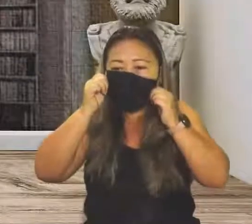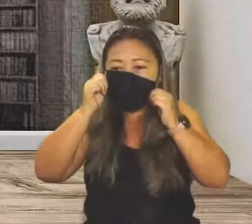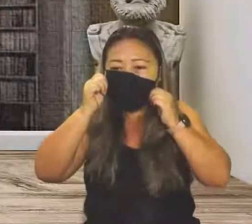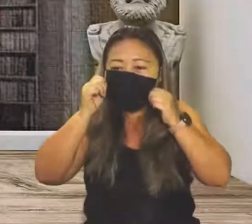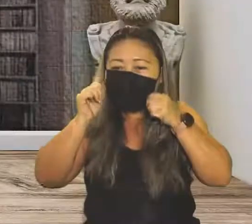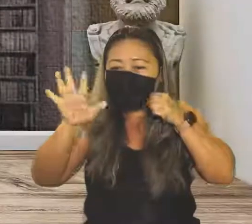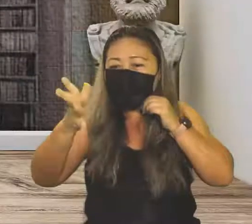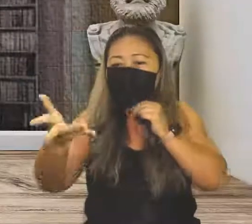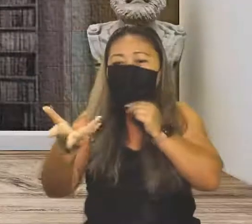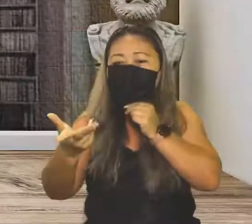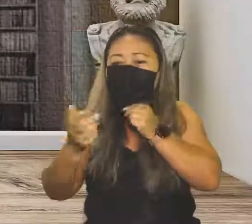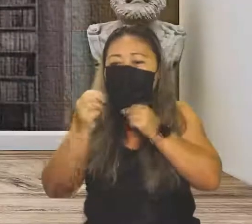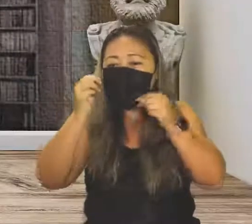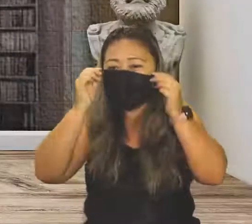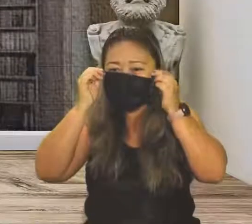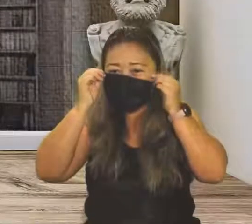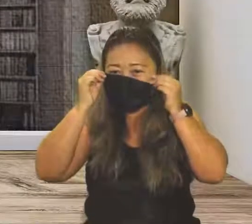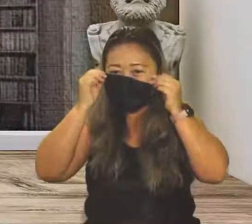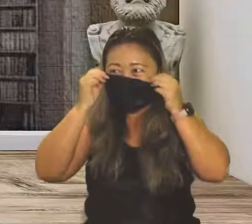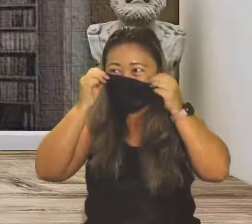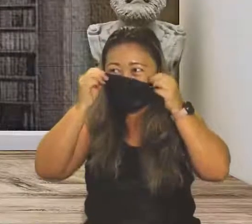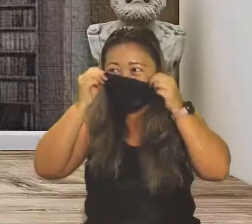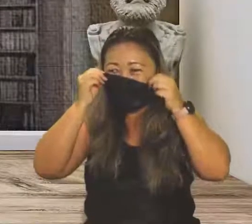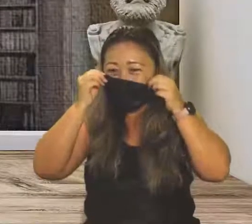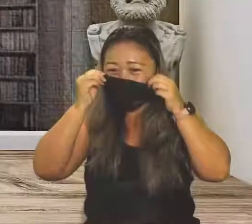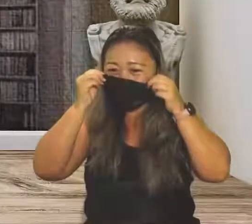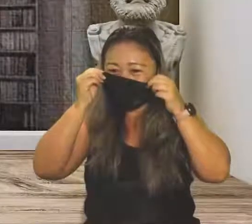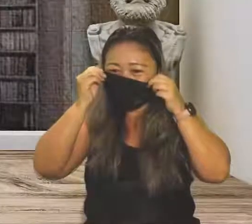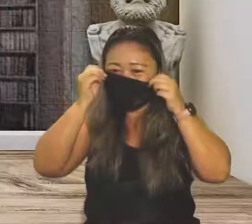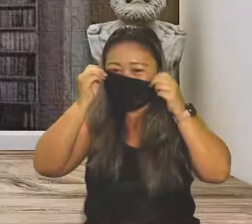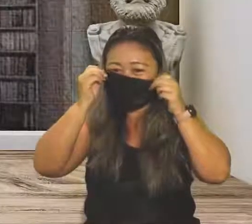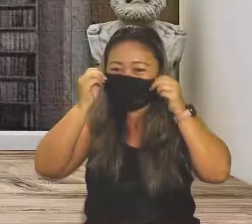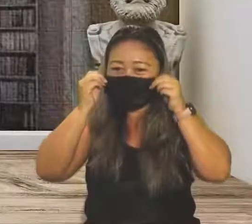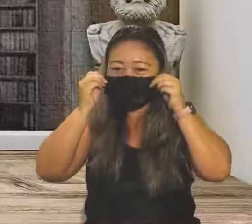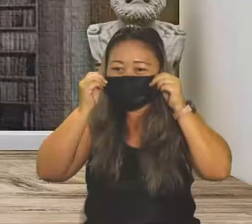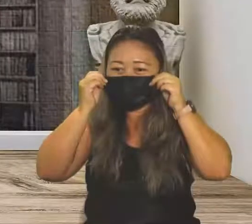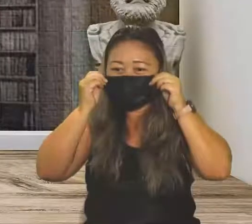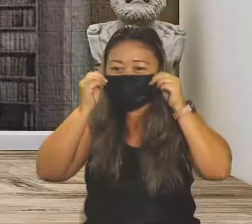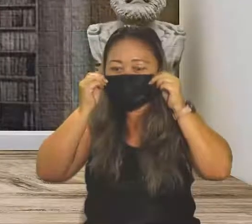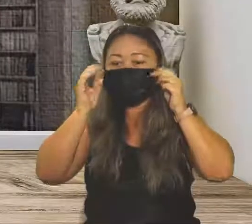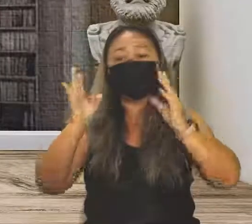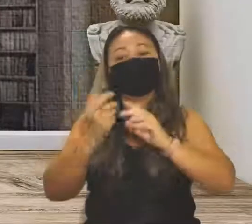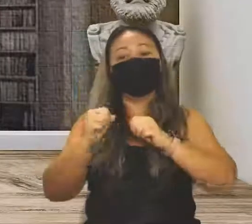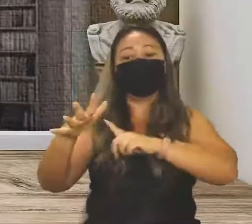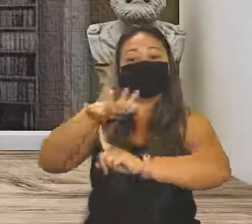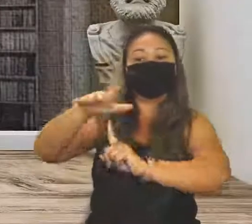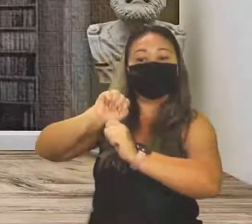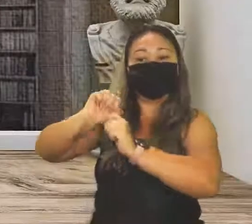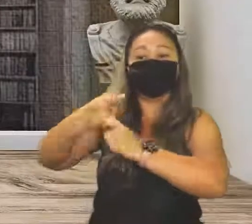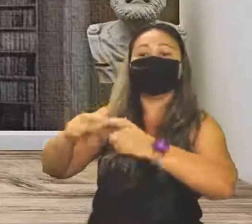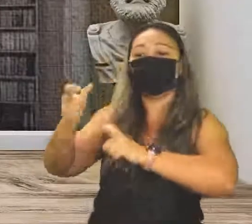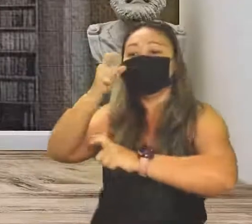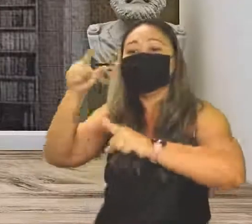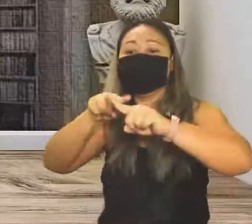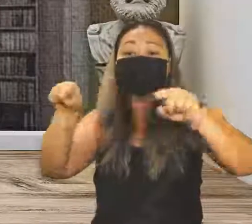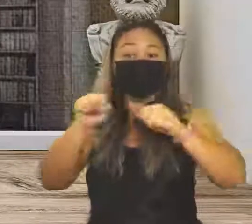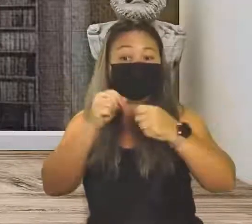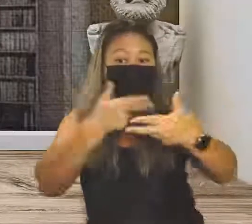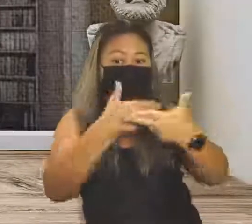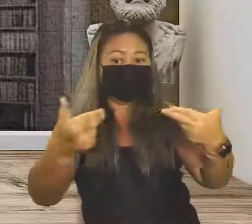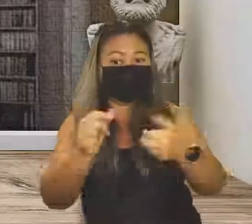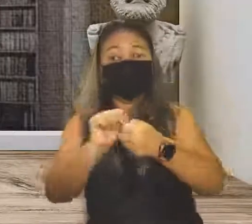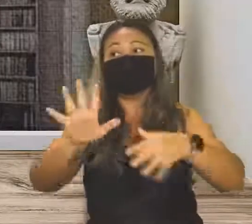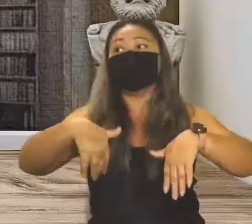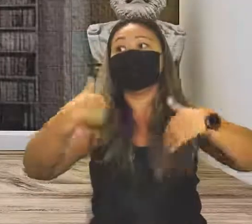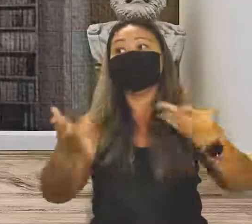maravilhoso os tipos de conhecimento? Ele está em nosso meio, no dia a dia. As pessoas na feira, as pessoas no laboratório, etc.